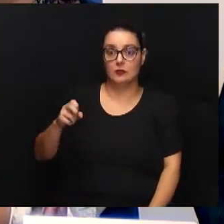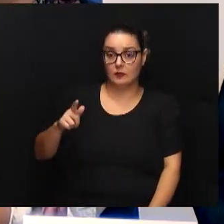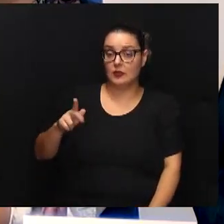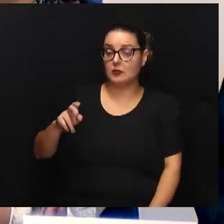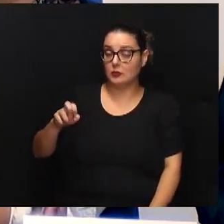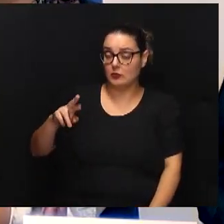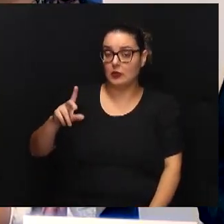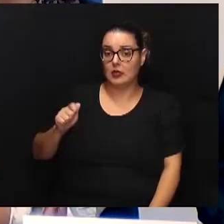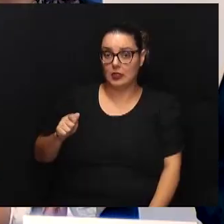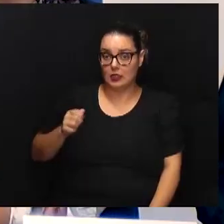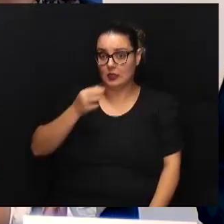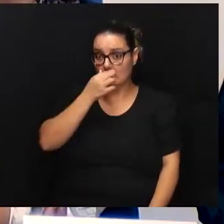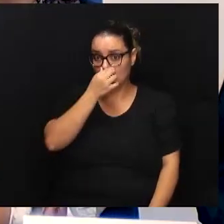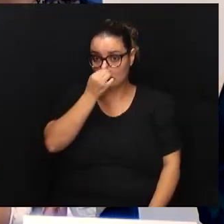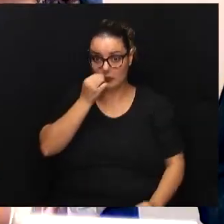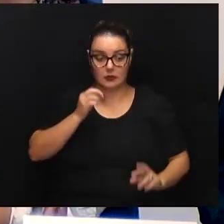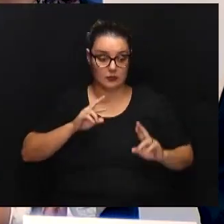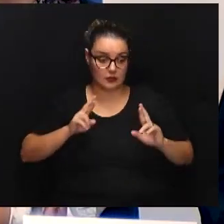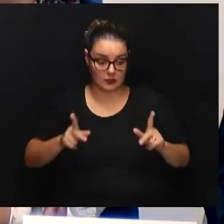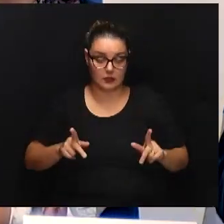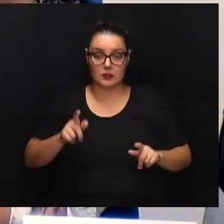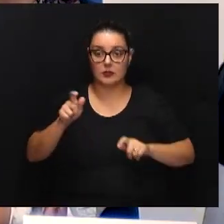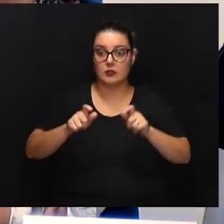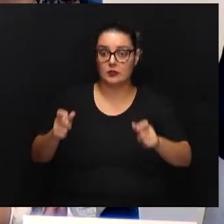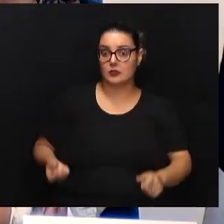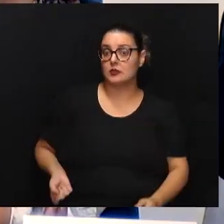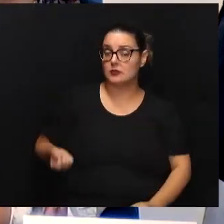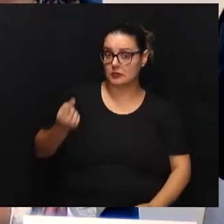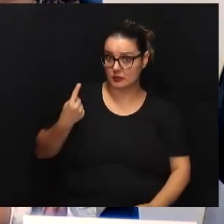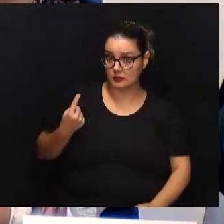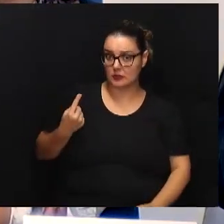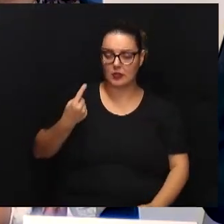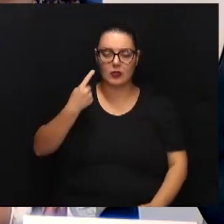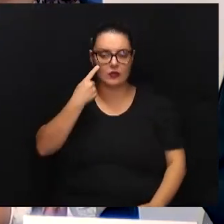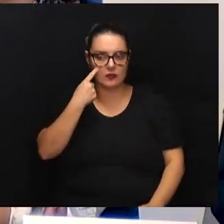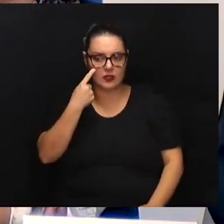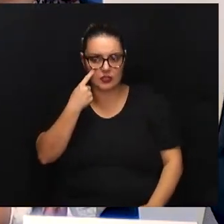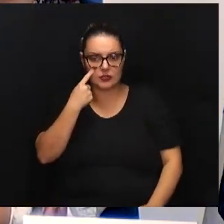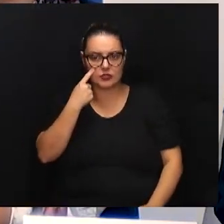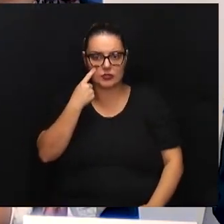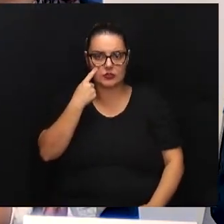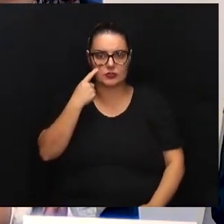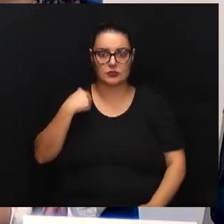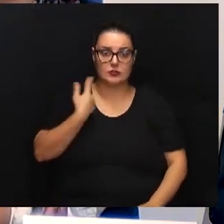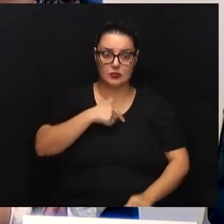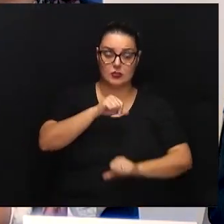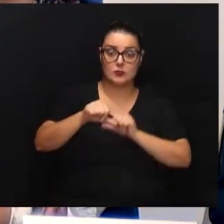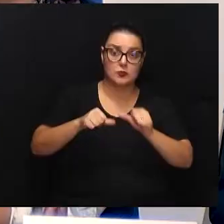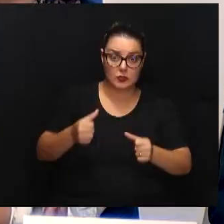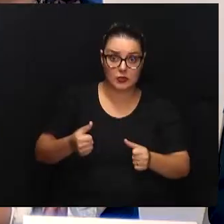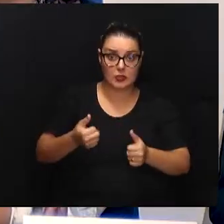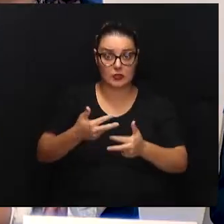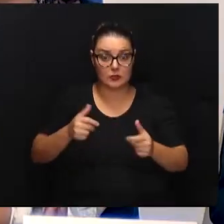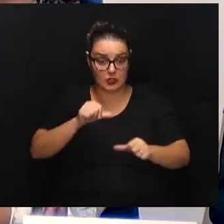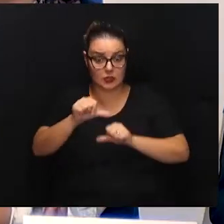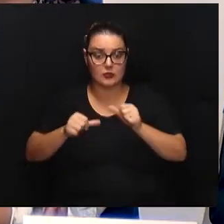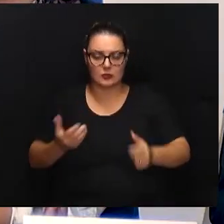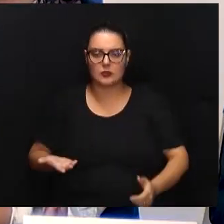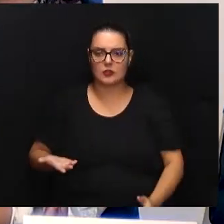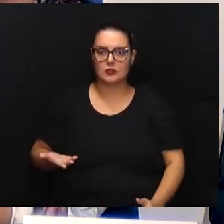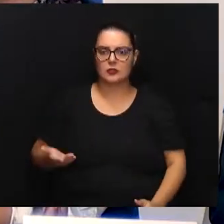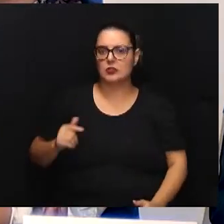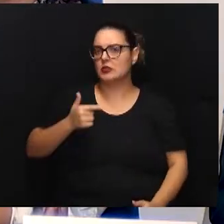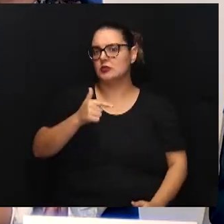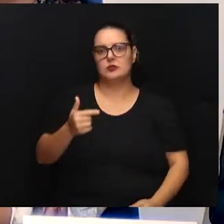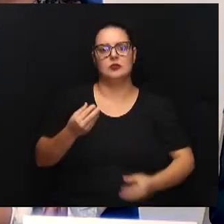pessoas estranharam. Vejam, a gente mudou, as coisas estão mudando. Não dá para dizer que a gente está no mesmo lugar.